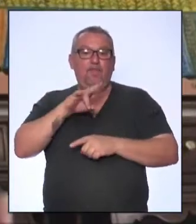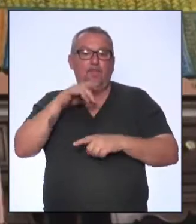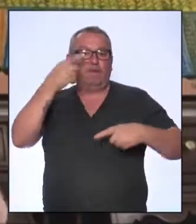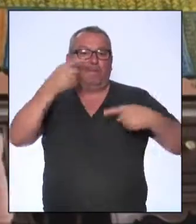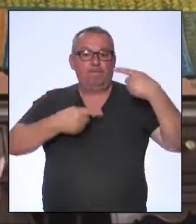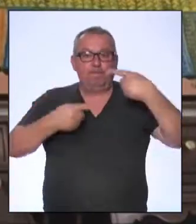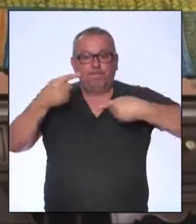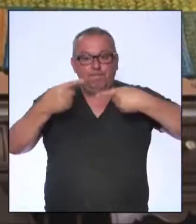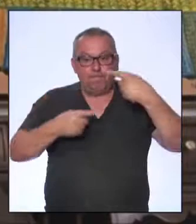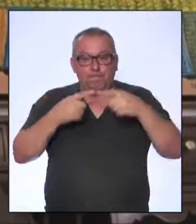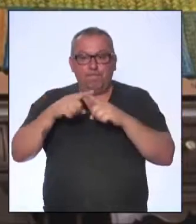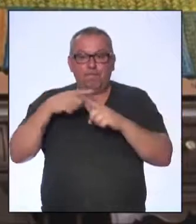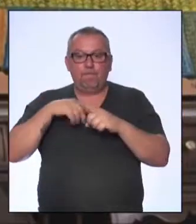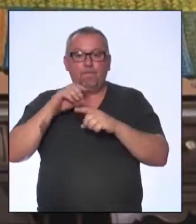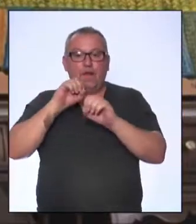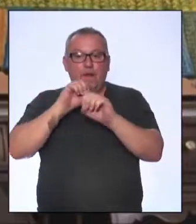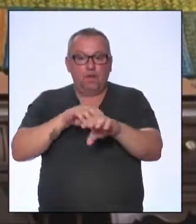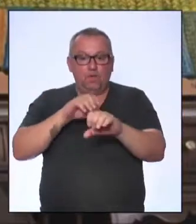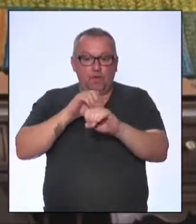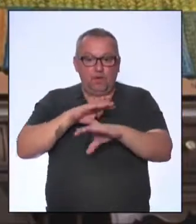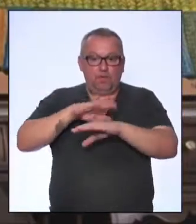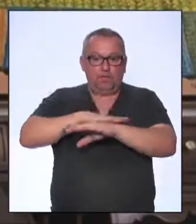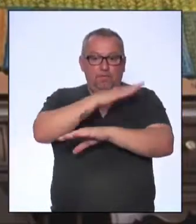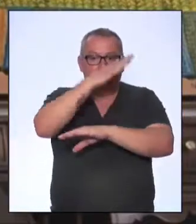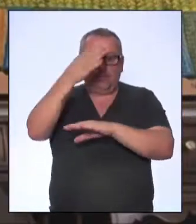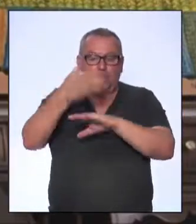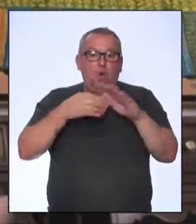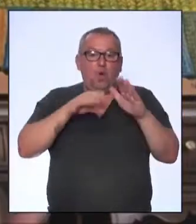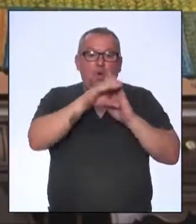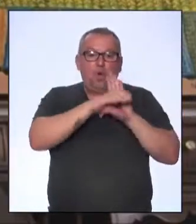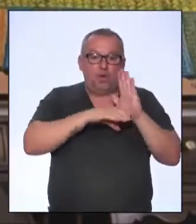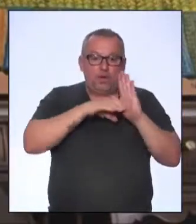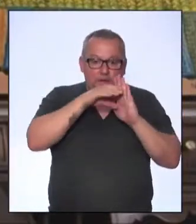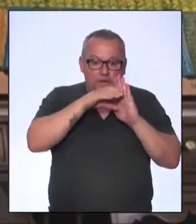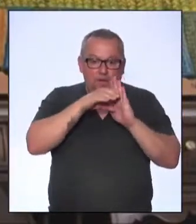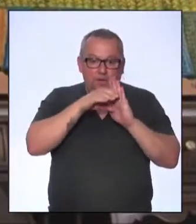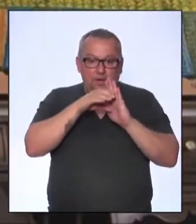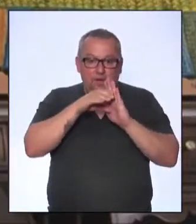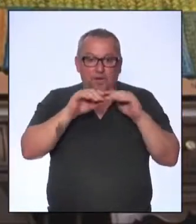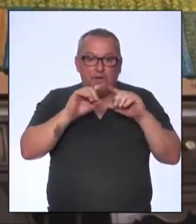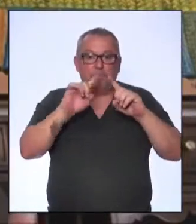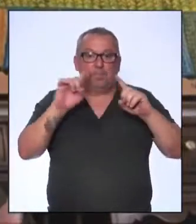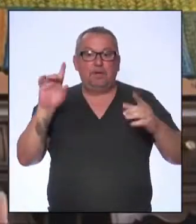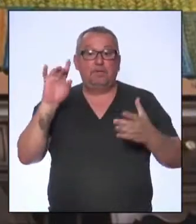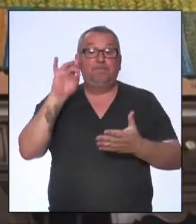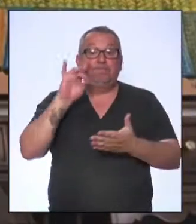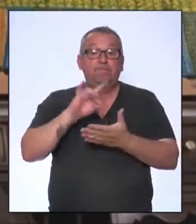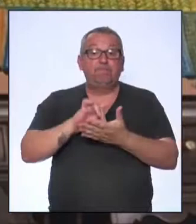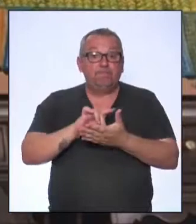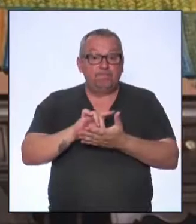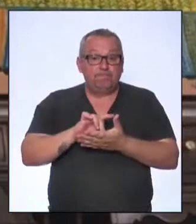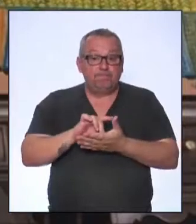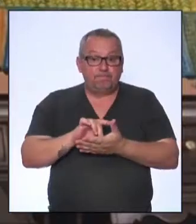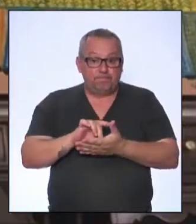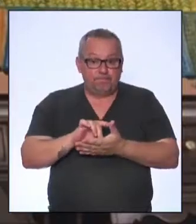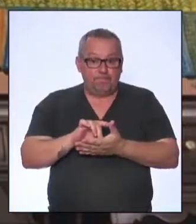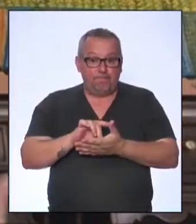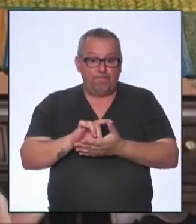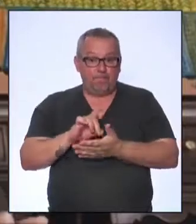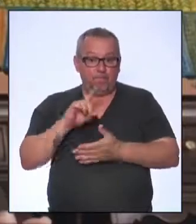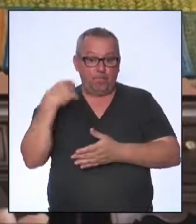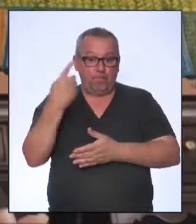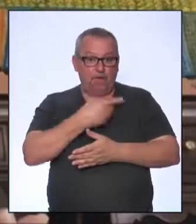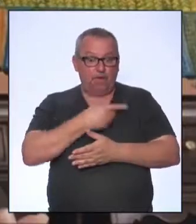aqui a educação integral, o conceito dela em tempo integral. Na verdade, a